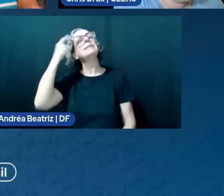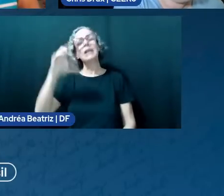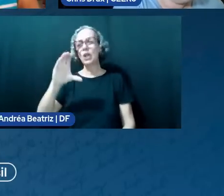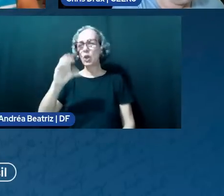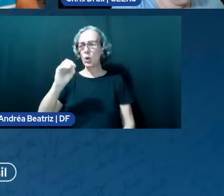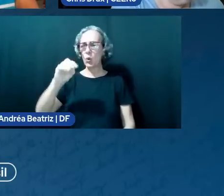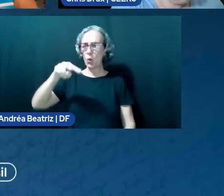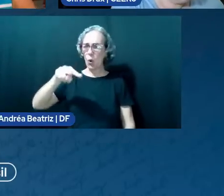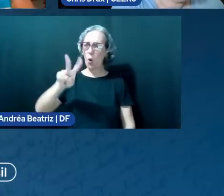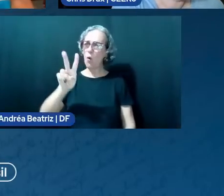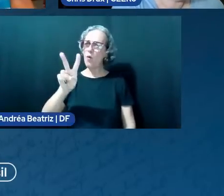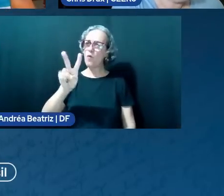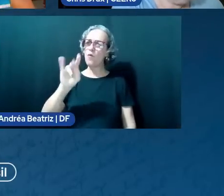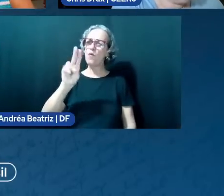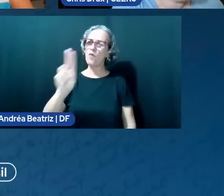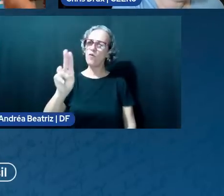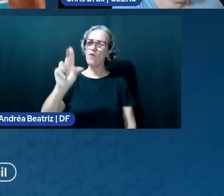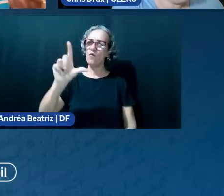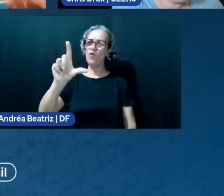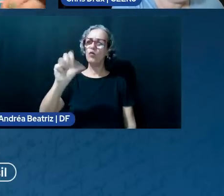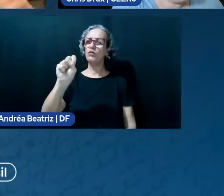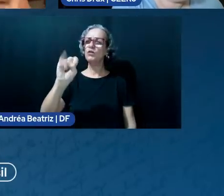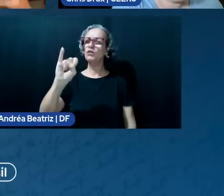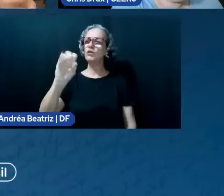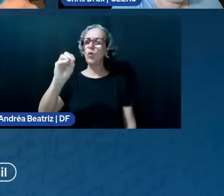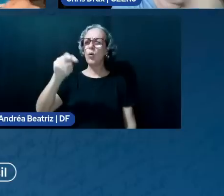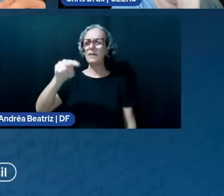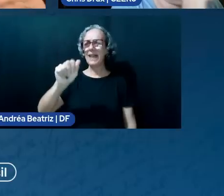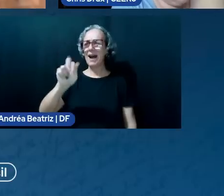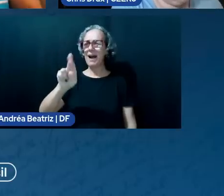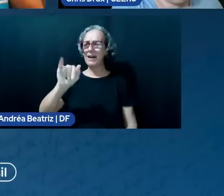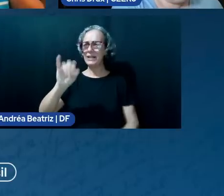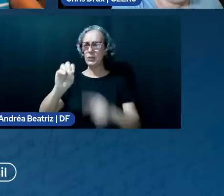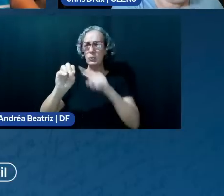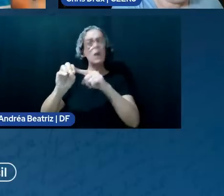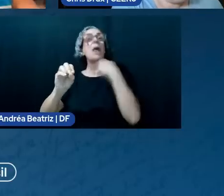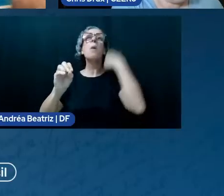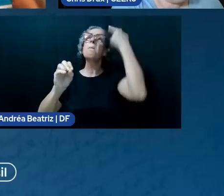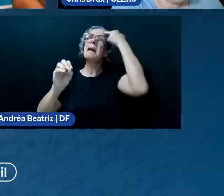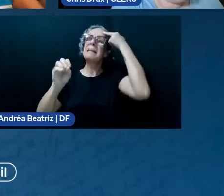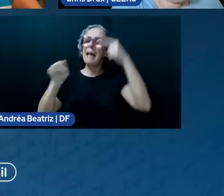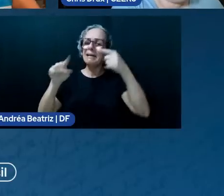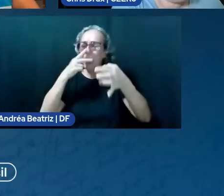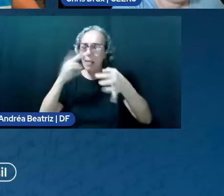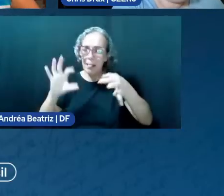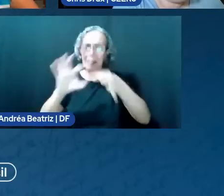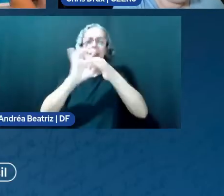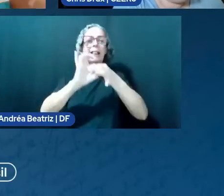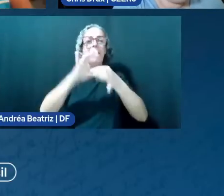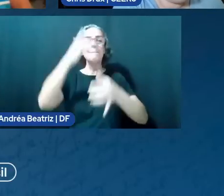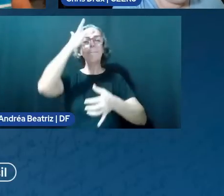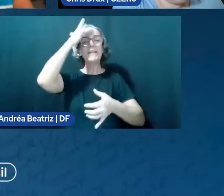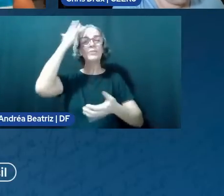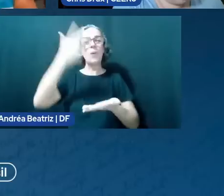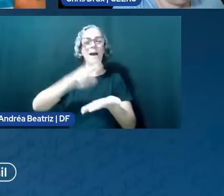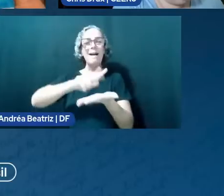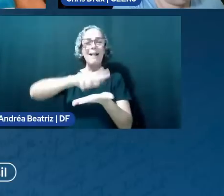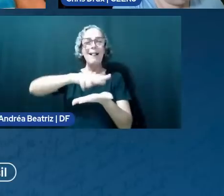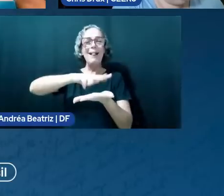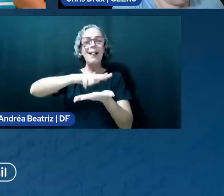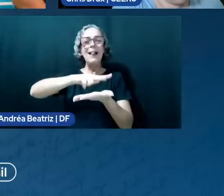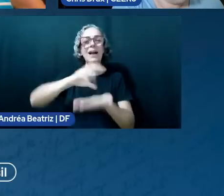tivessem convulsões. E isso me dificultou muito a compreensão das questões e, obviamente,